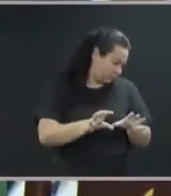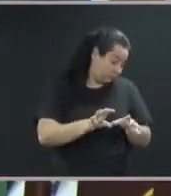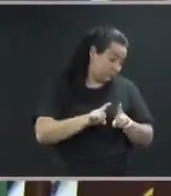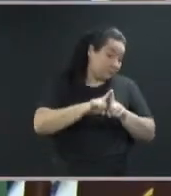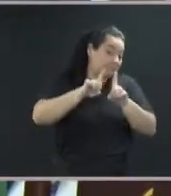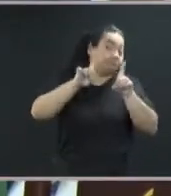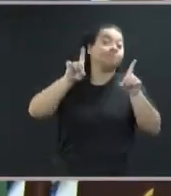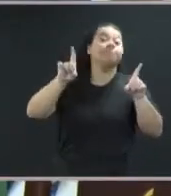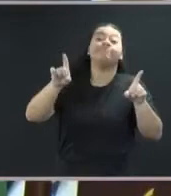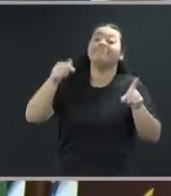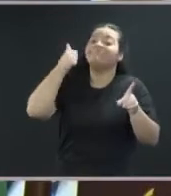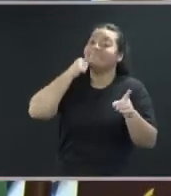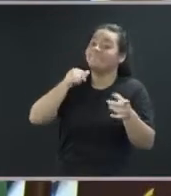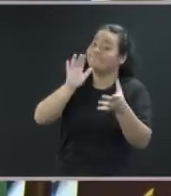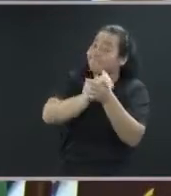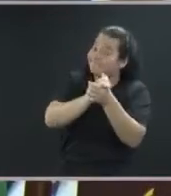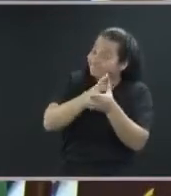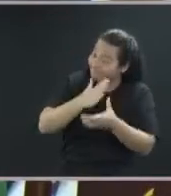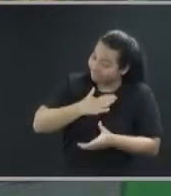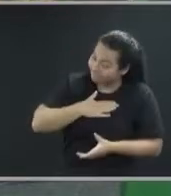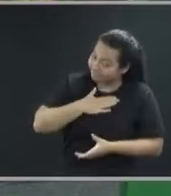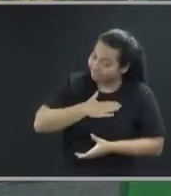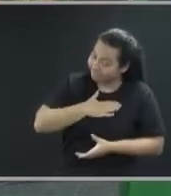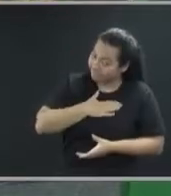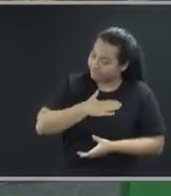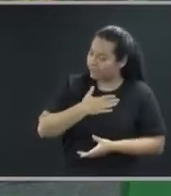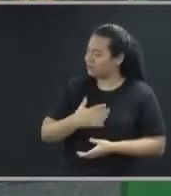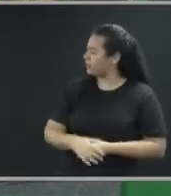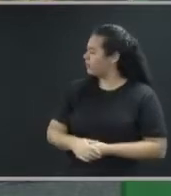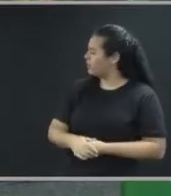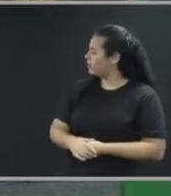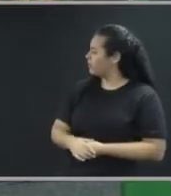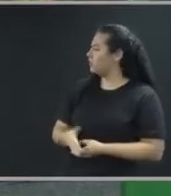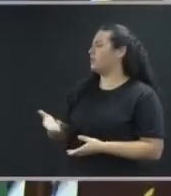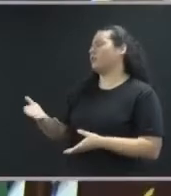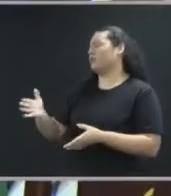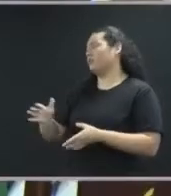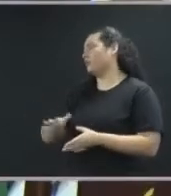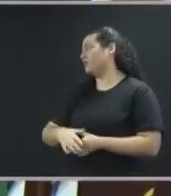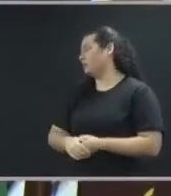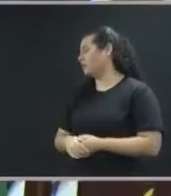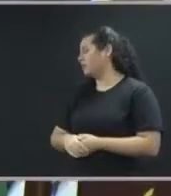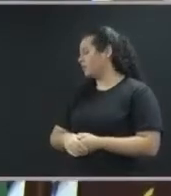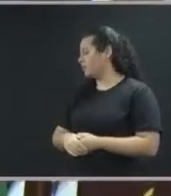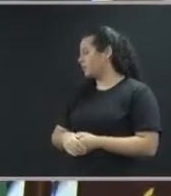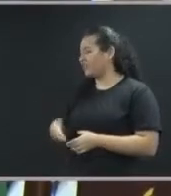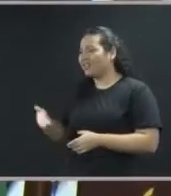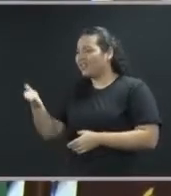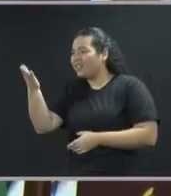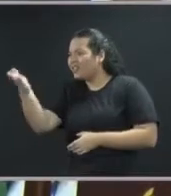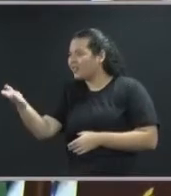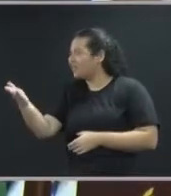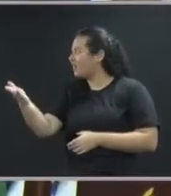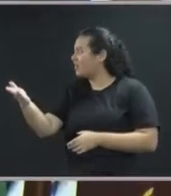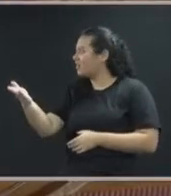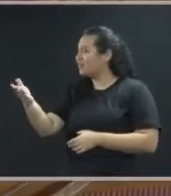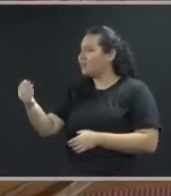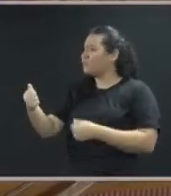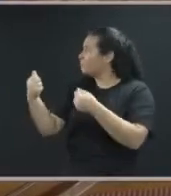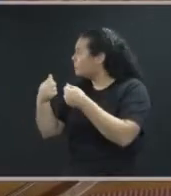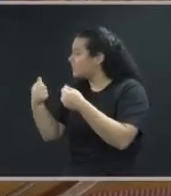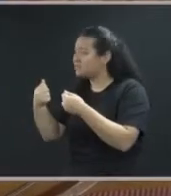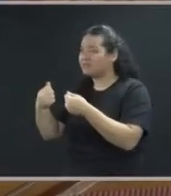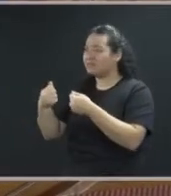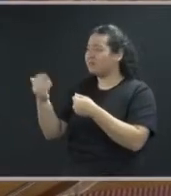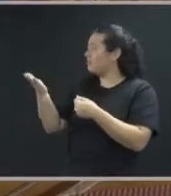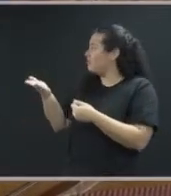Joinville, você ora para Jesus operar, agora apareceu a oportunidade, vai lá. Quando eu estou chegando, que eu chego na casa, o homem